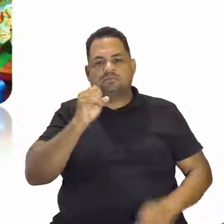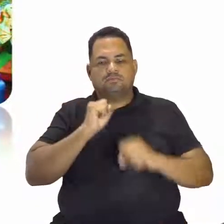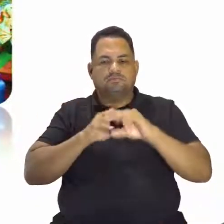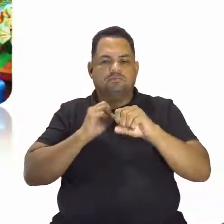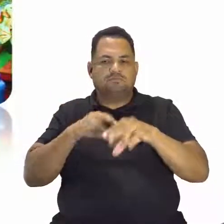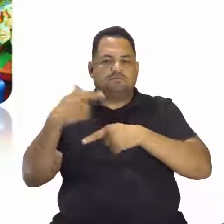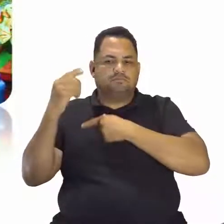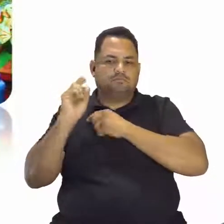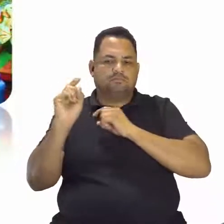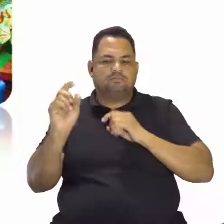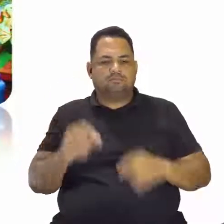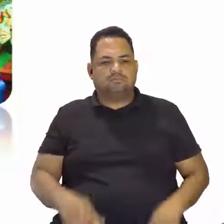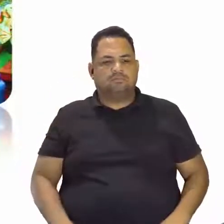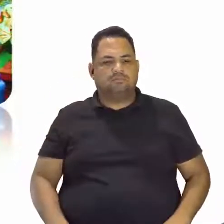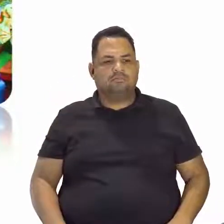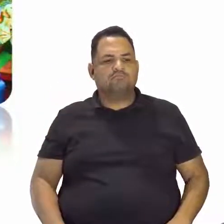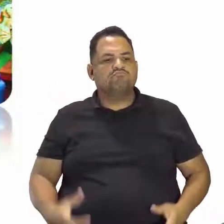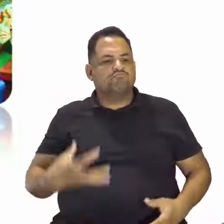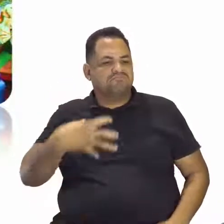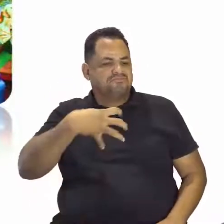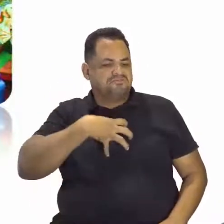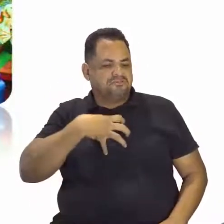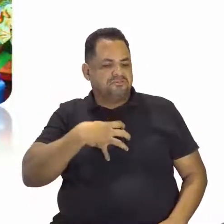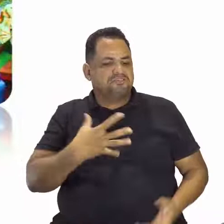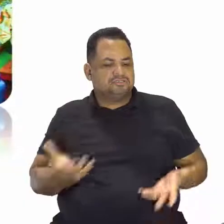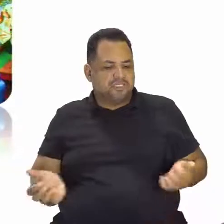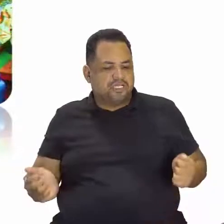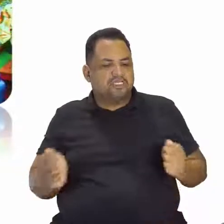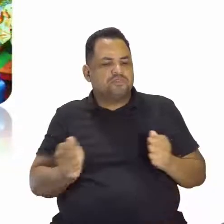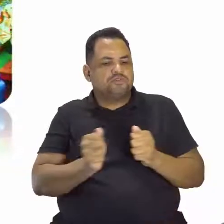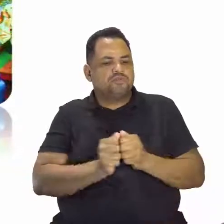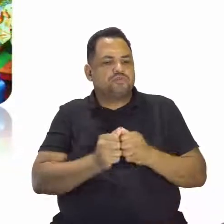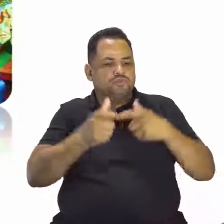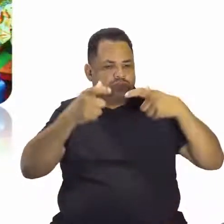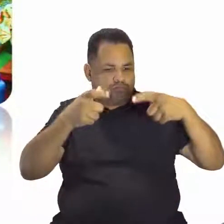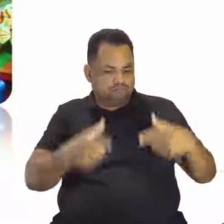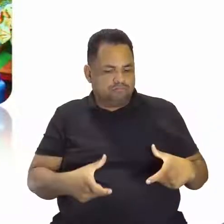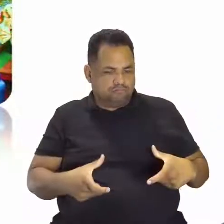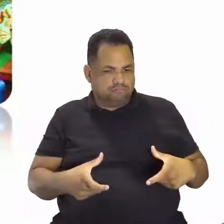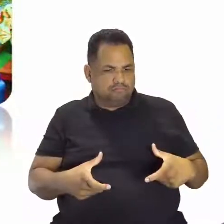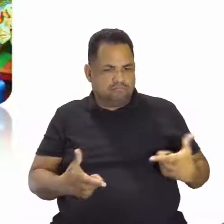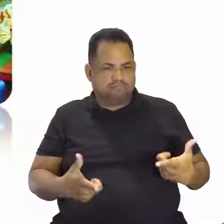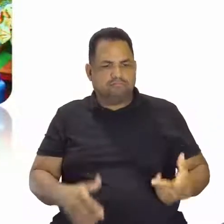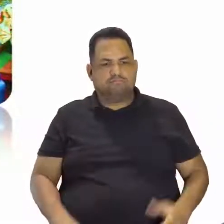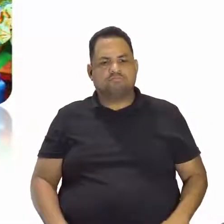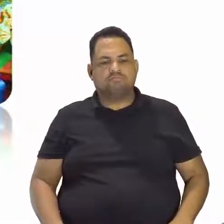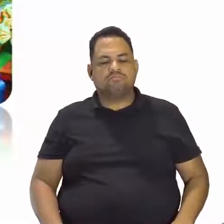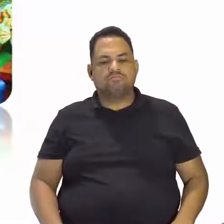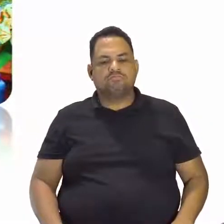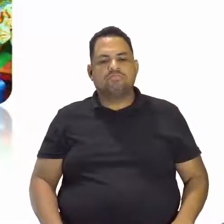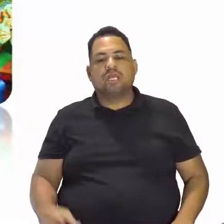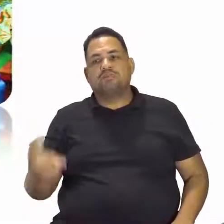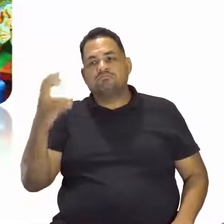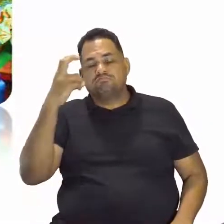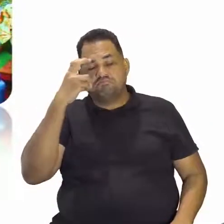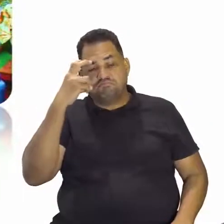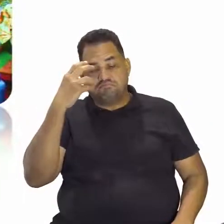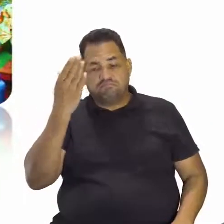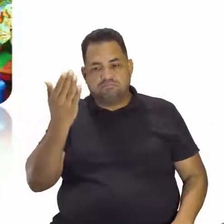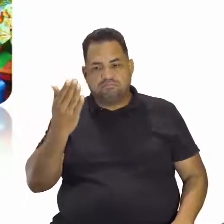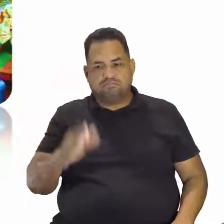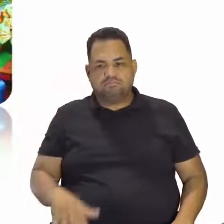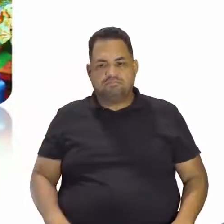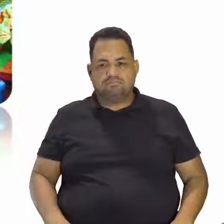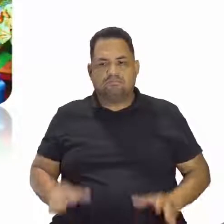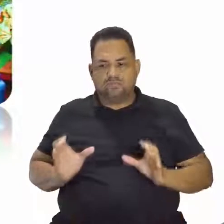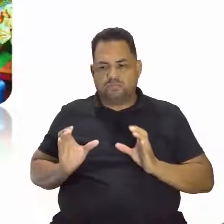geração em geração. Sentimento de pertencimento ao lugar, à cultura, aos